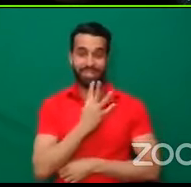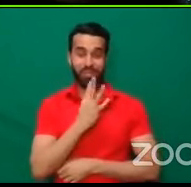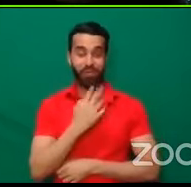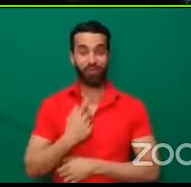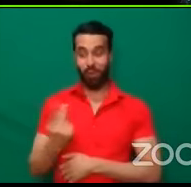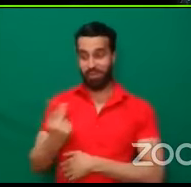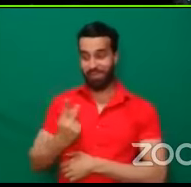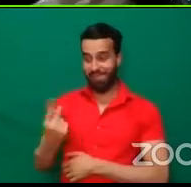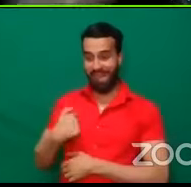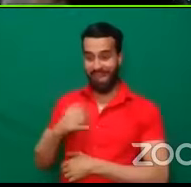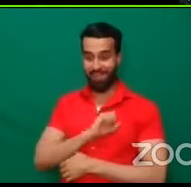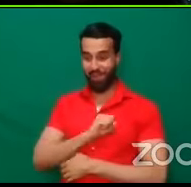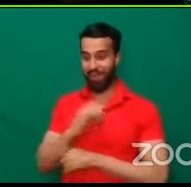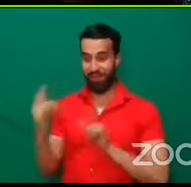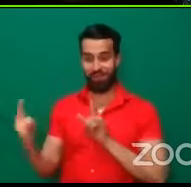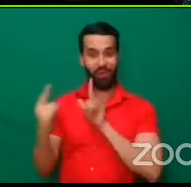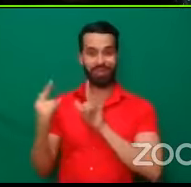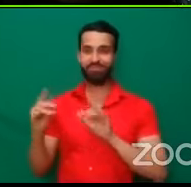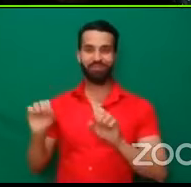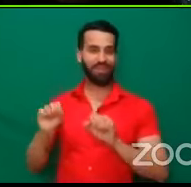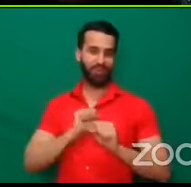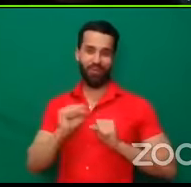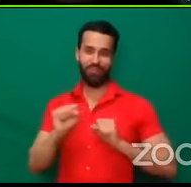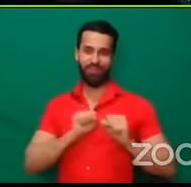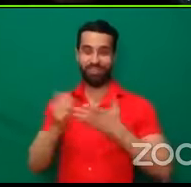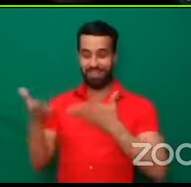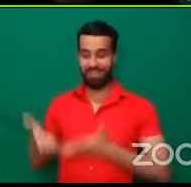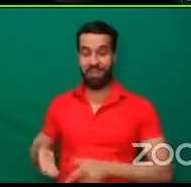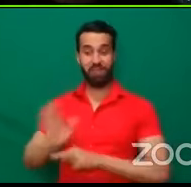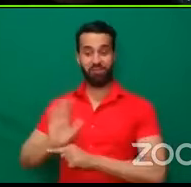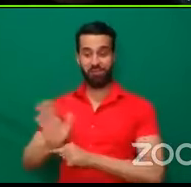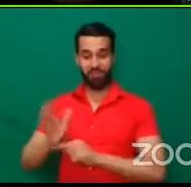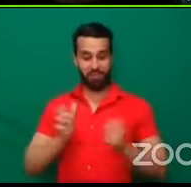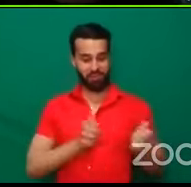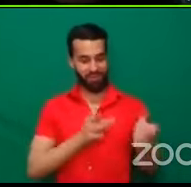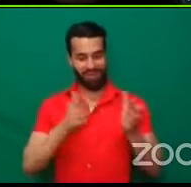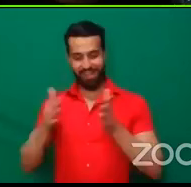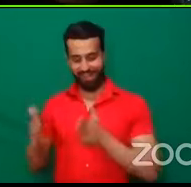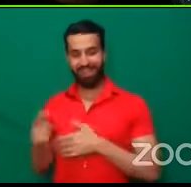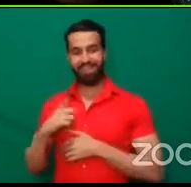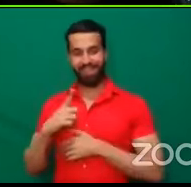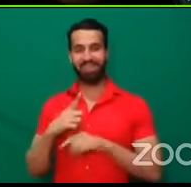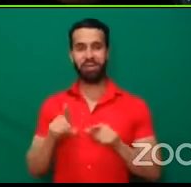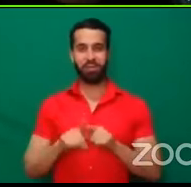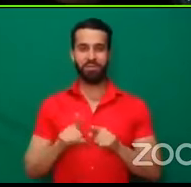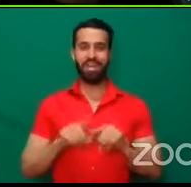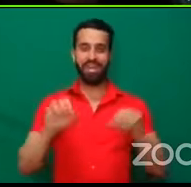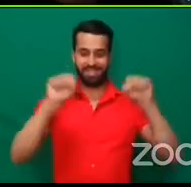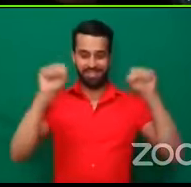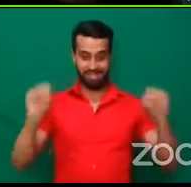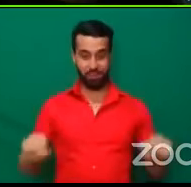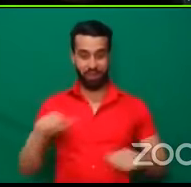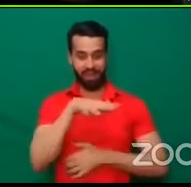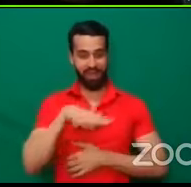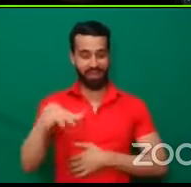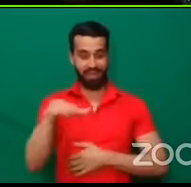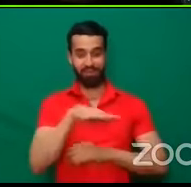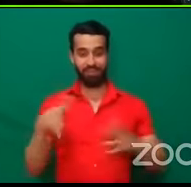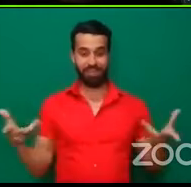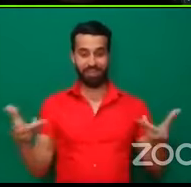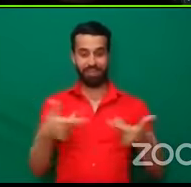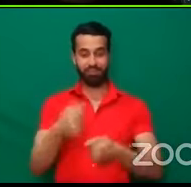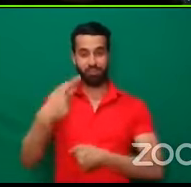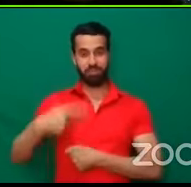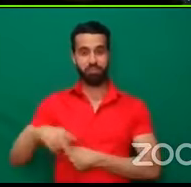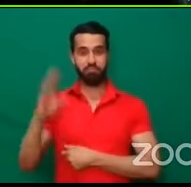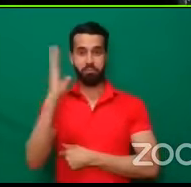cara? E os filmes dela também vão por todo o circuito, né, de cinema fantástico no Brasil.